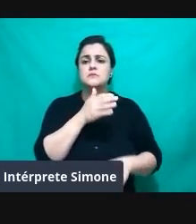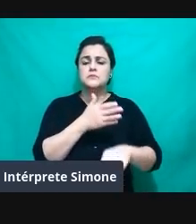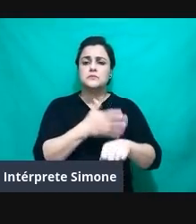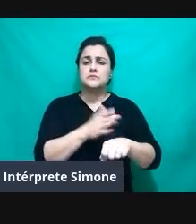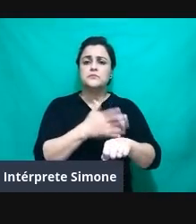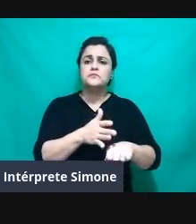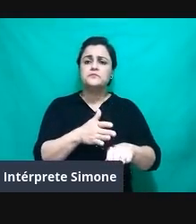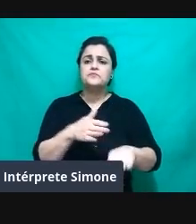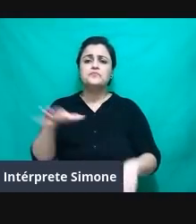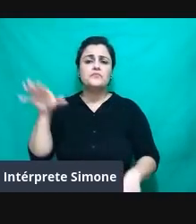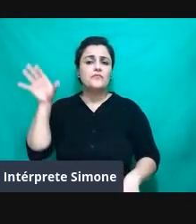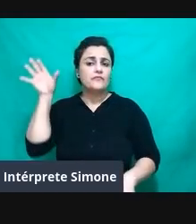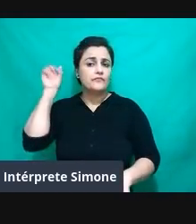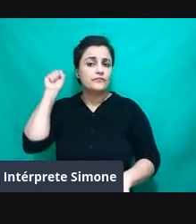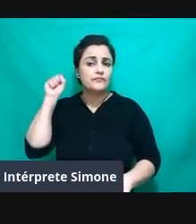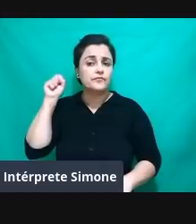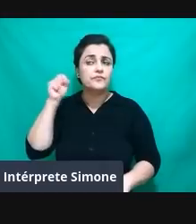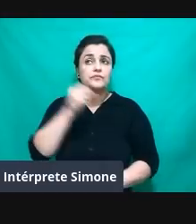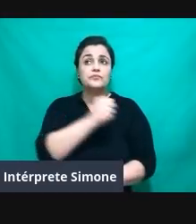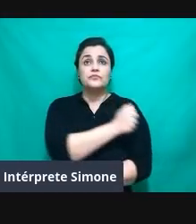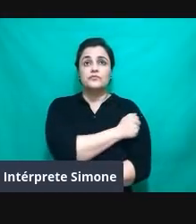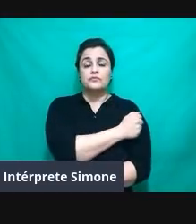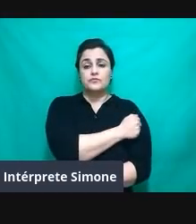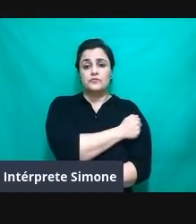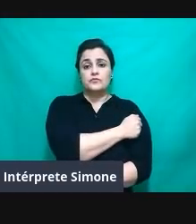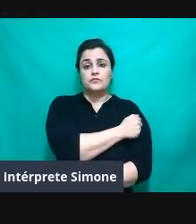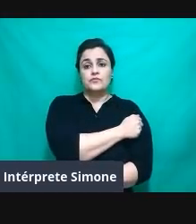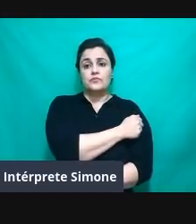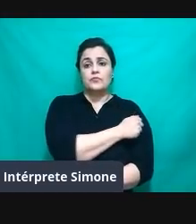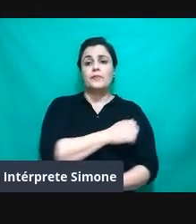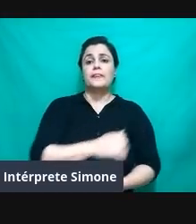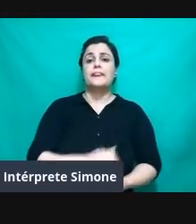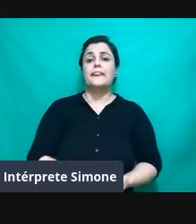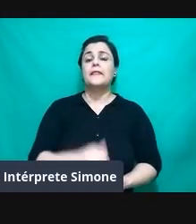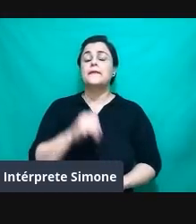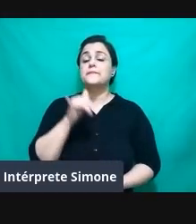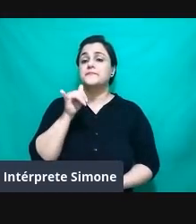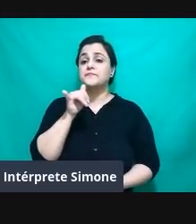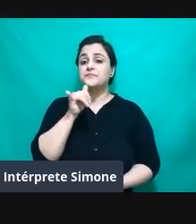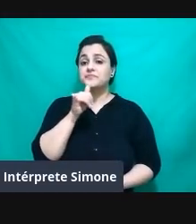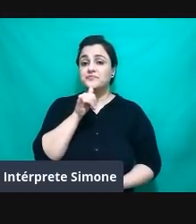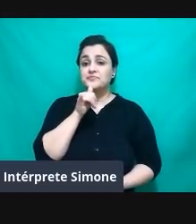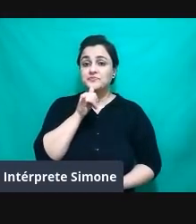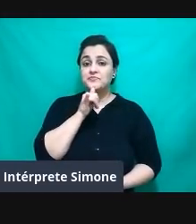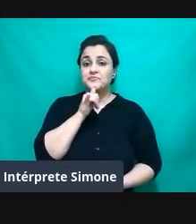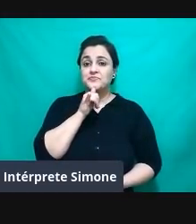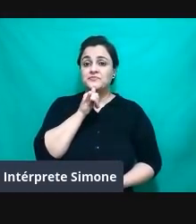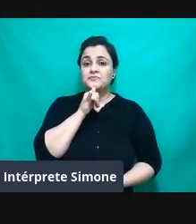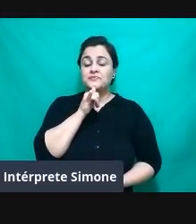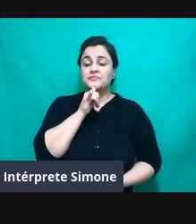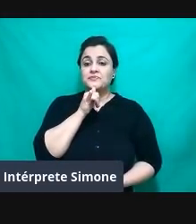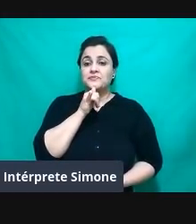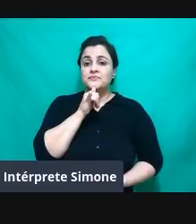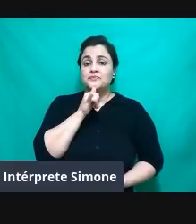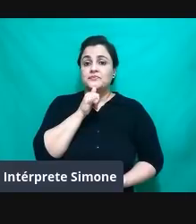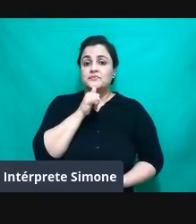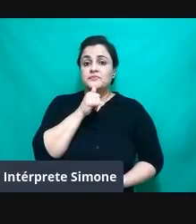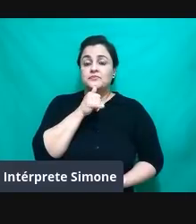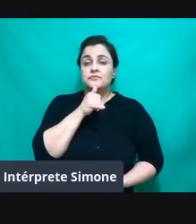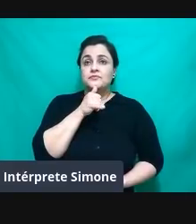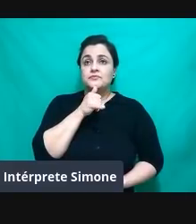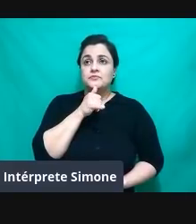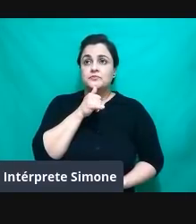escuta com os nossos alunos. Vou dar um exemplo aqui de algo que